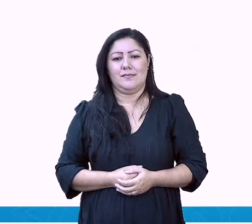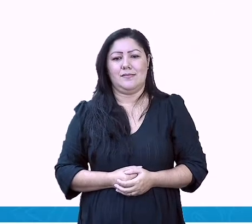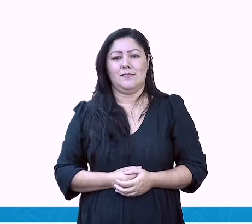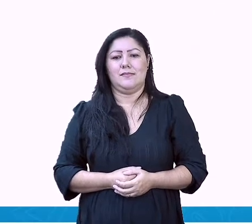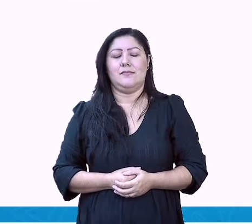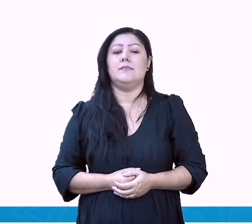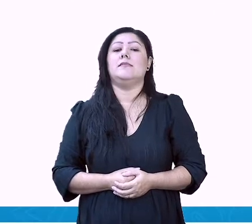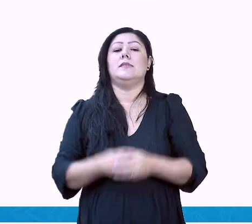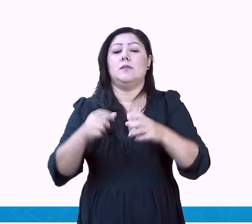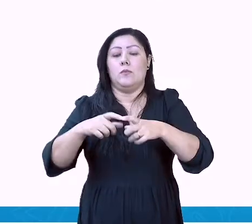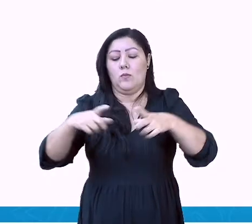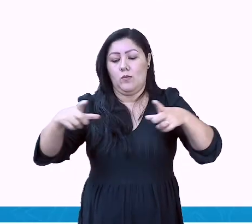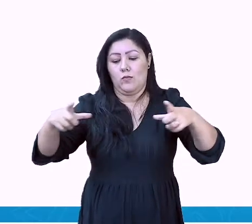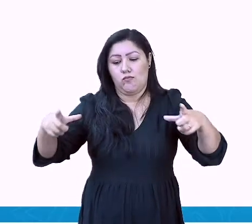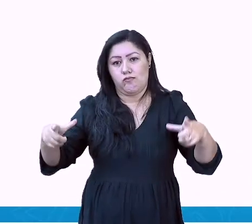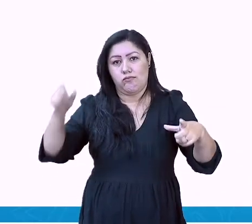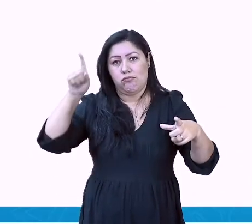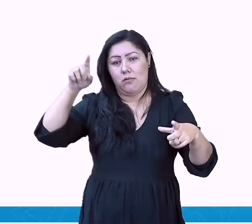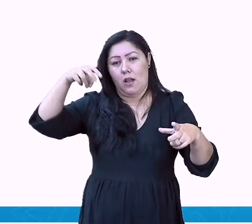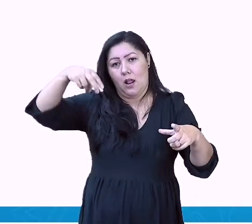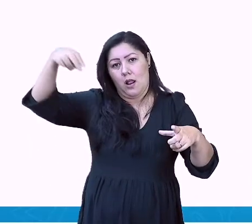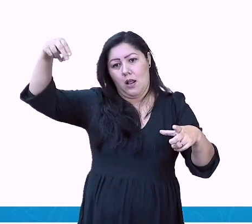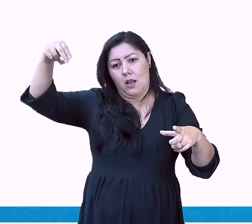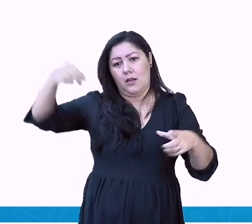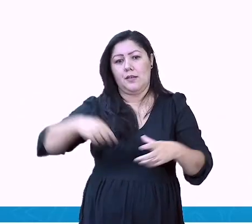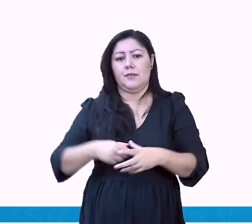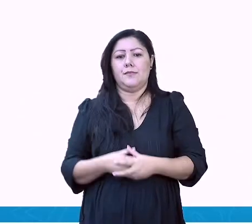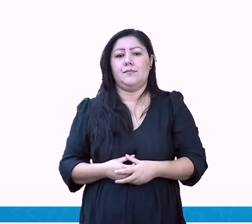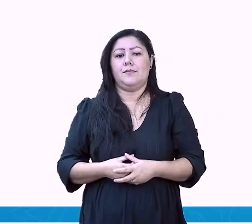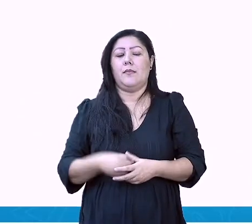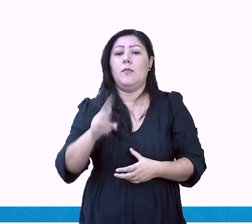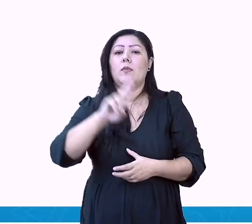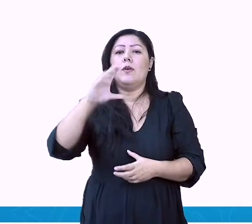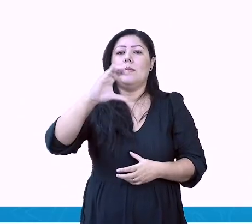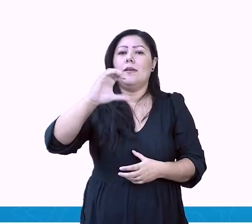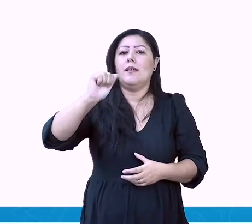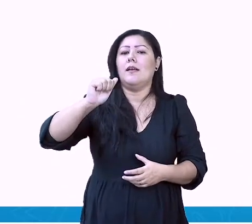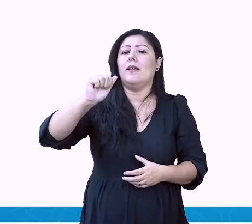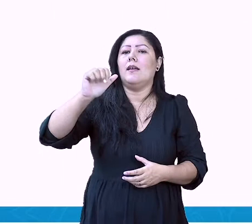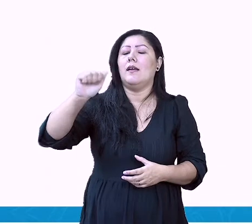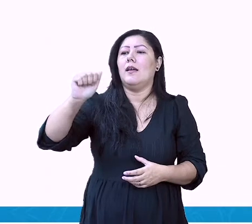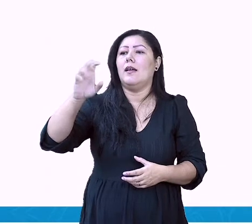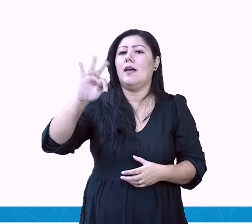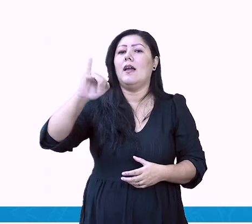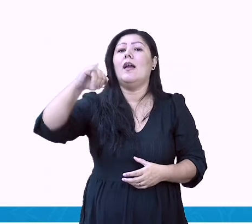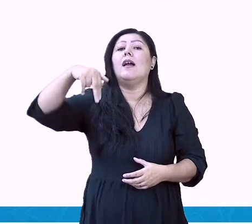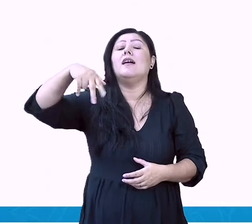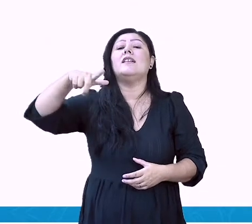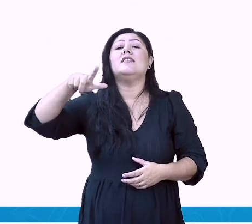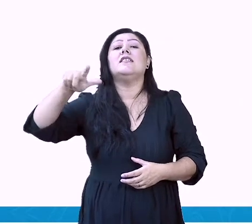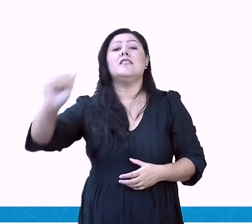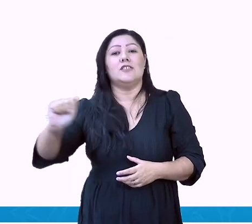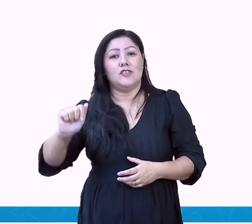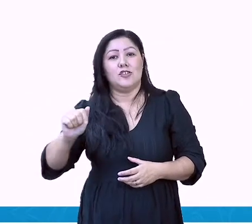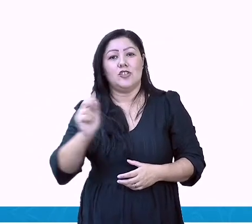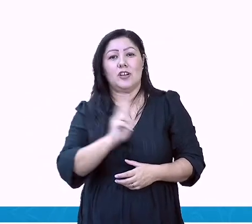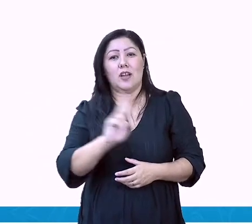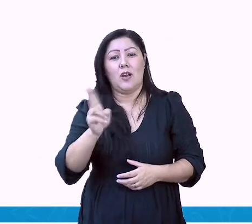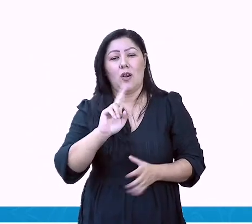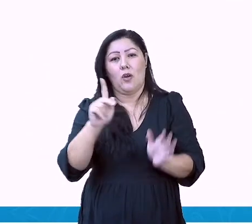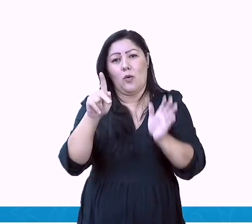Ocupa grande parte da região nordeste. O nome caatinga, em tupi, é um nome de